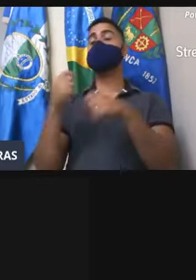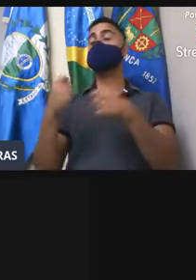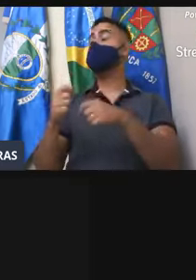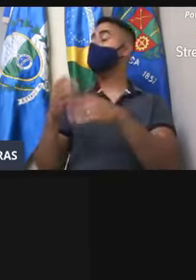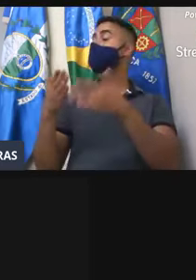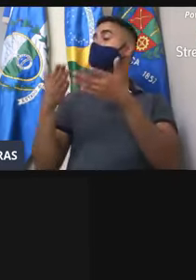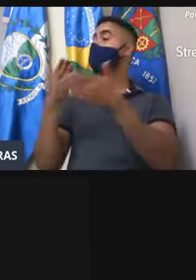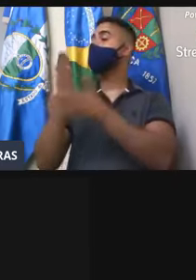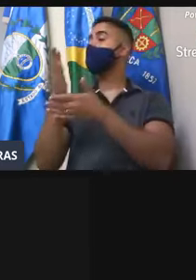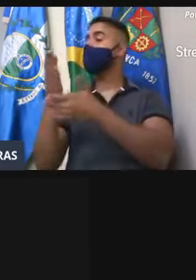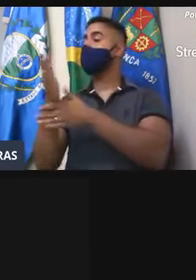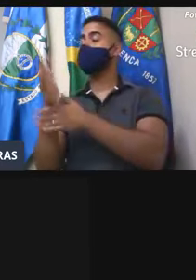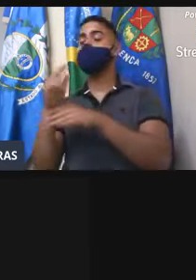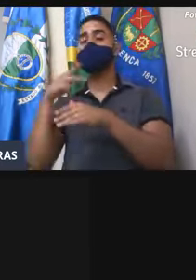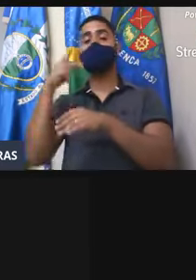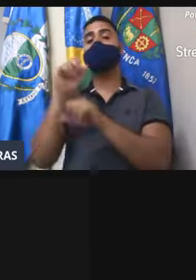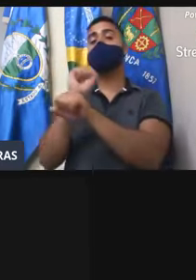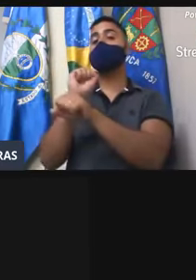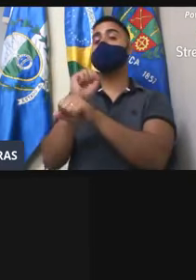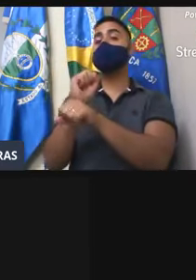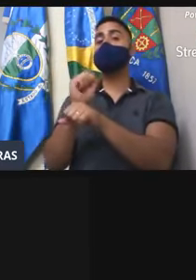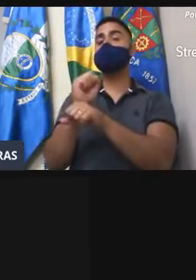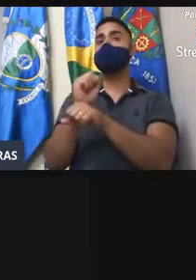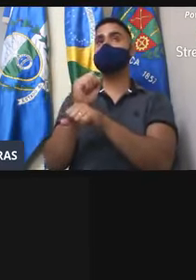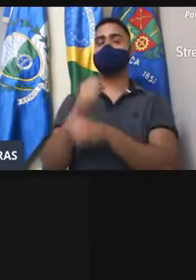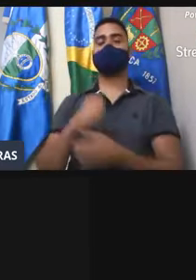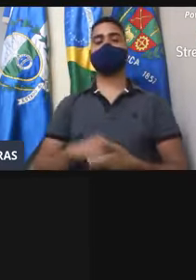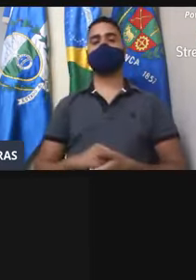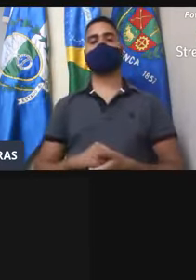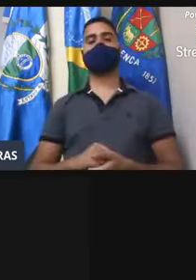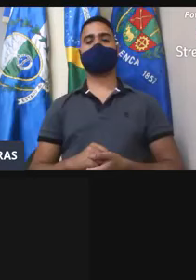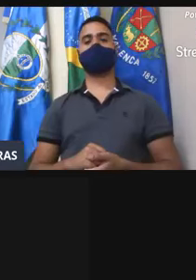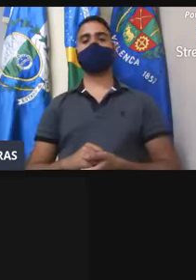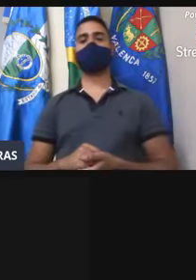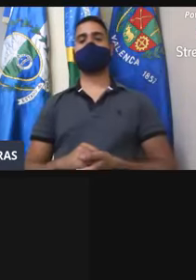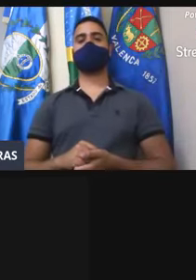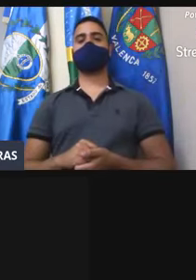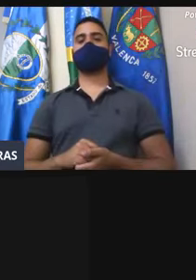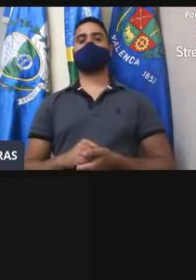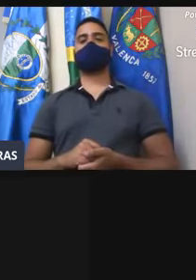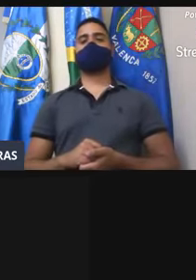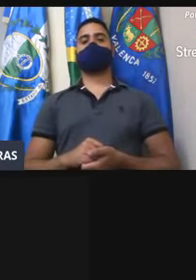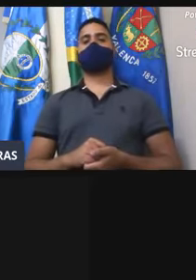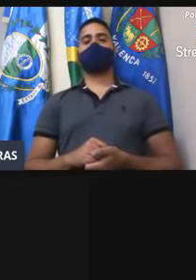a aprovação dos benefícios eventuais na presente data.